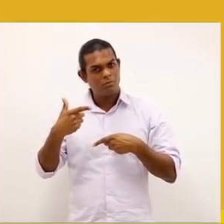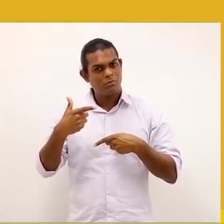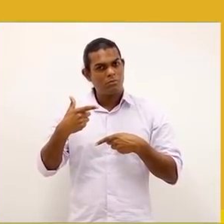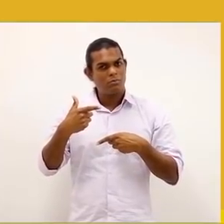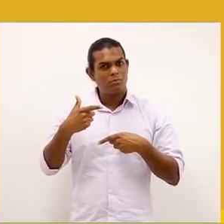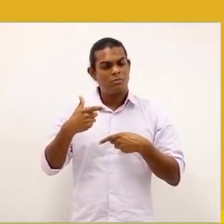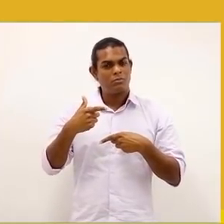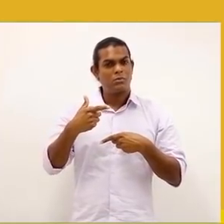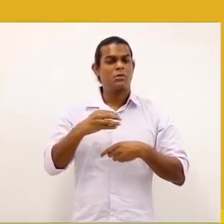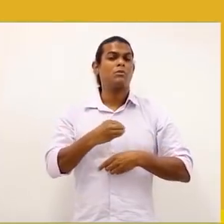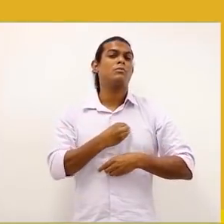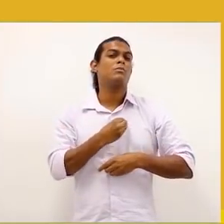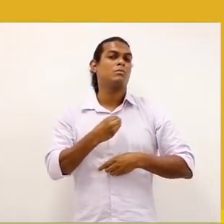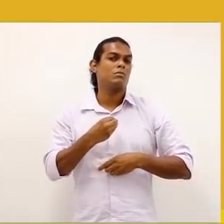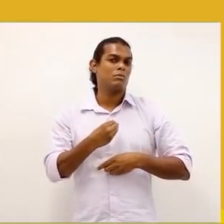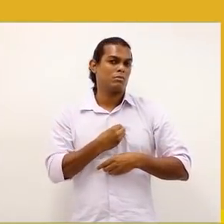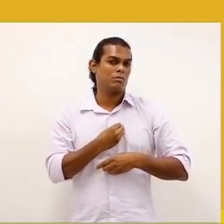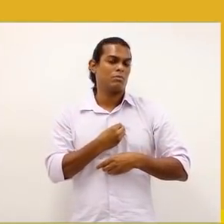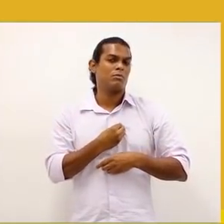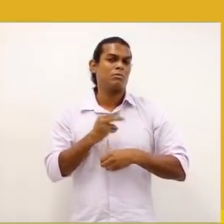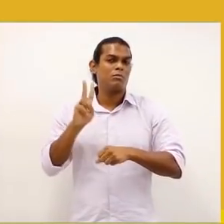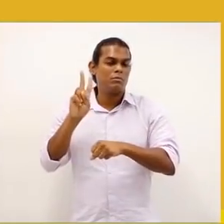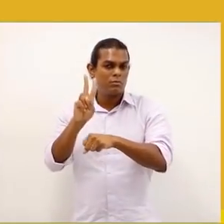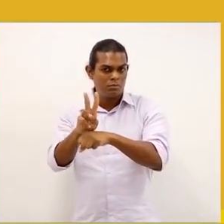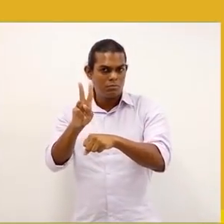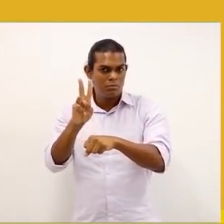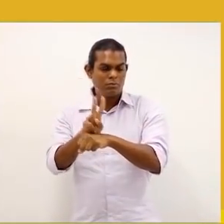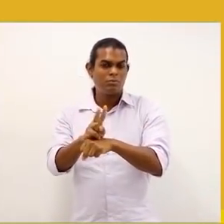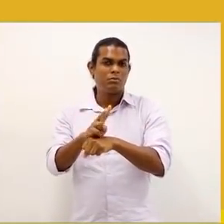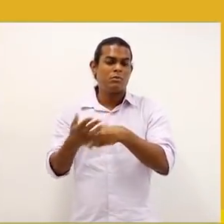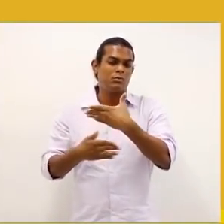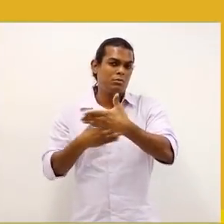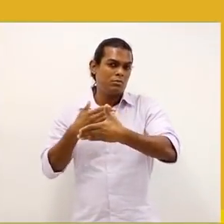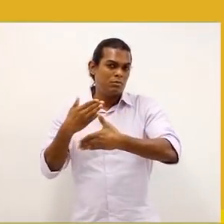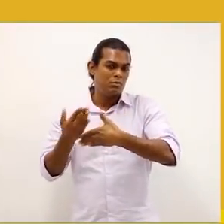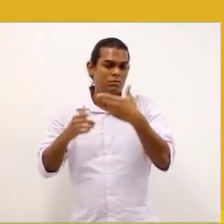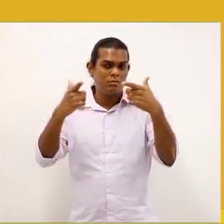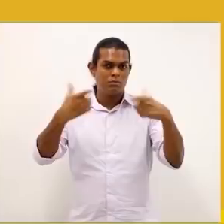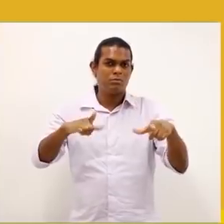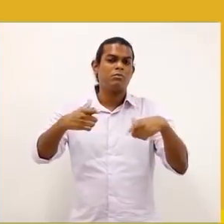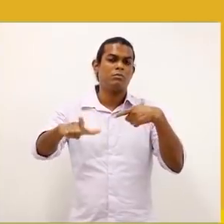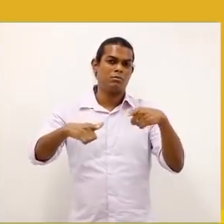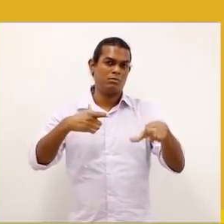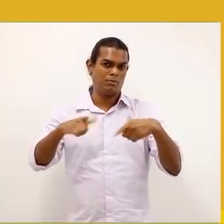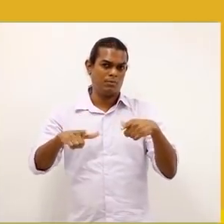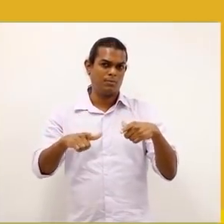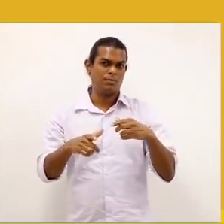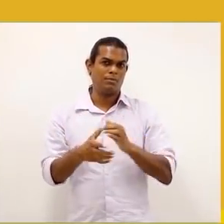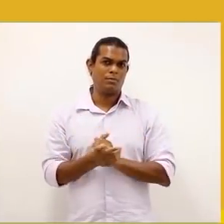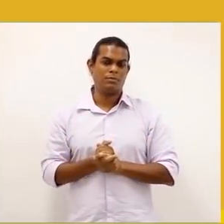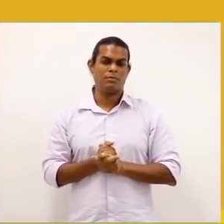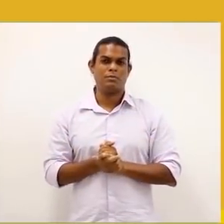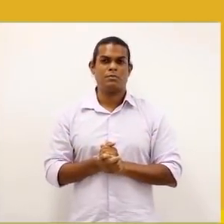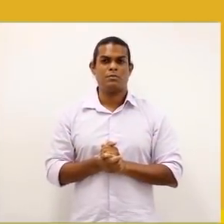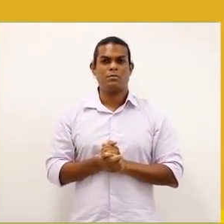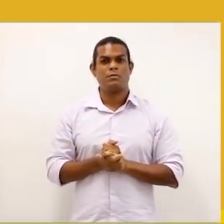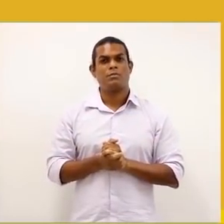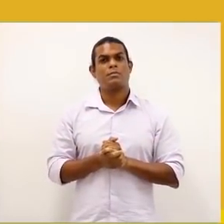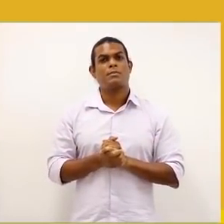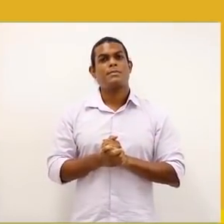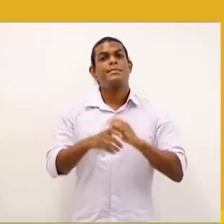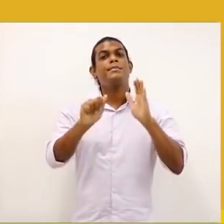a dignidade humana ela é preservada em relação ao próprio ambiente do trabalho. E já no